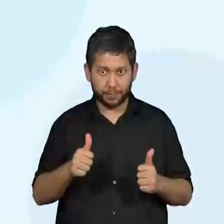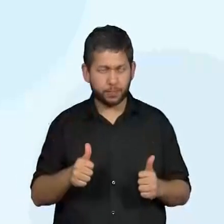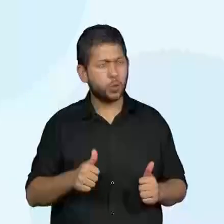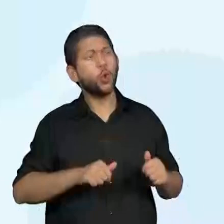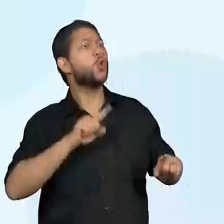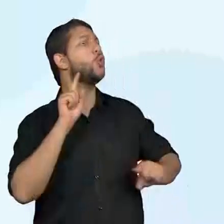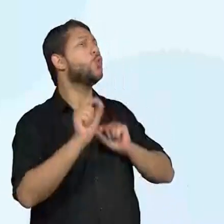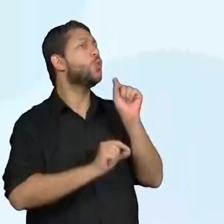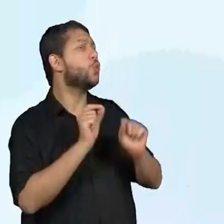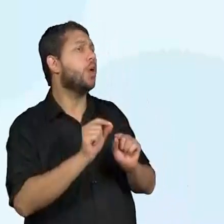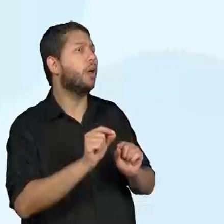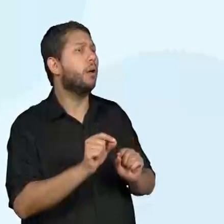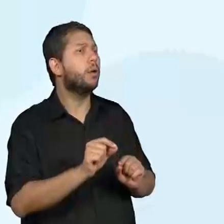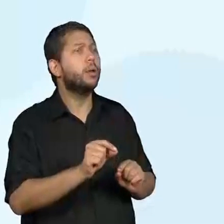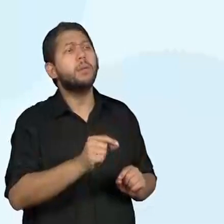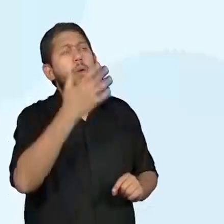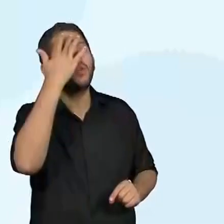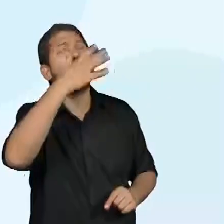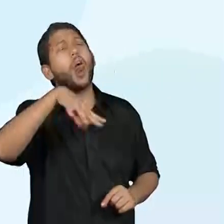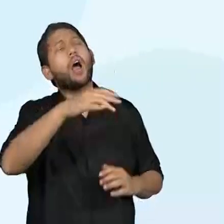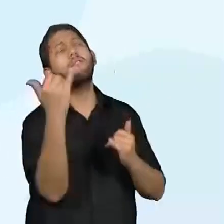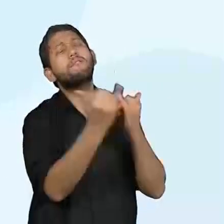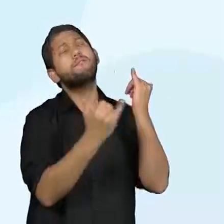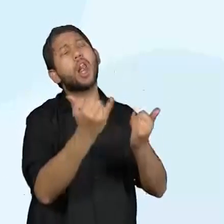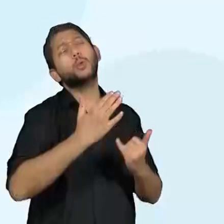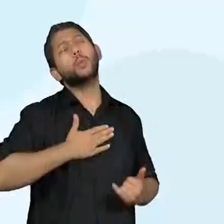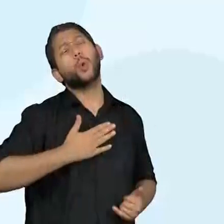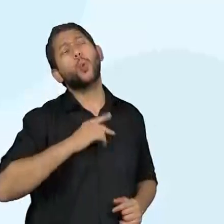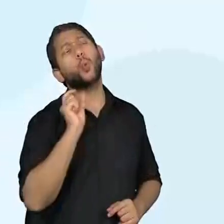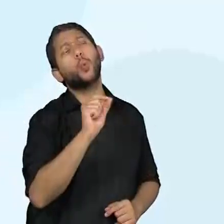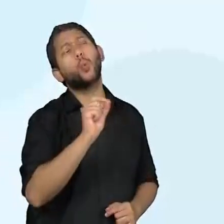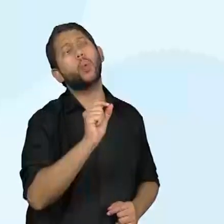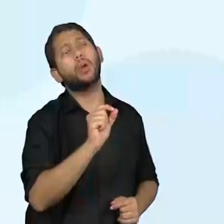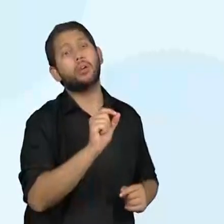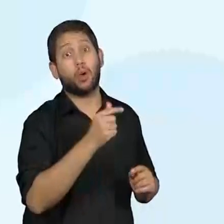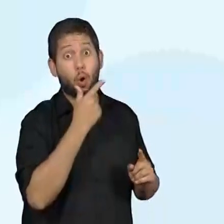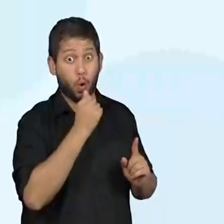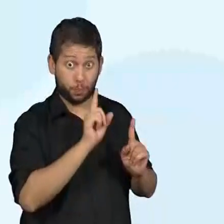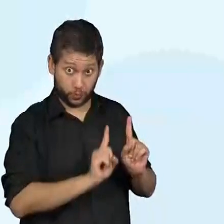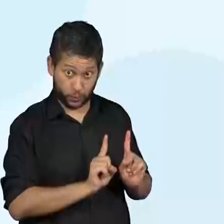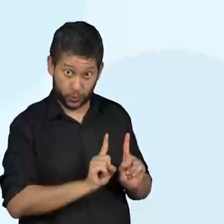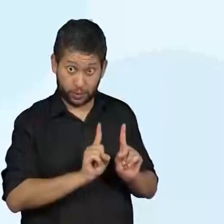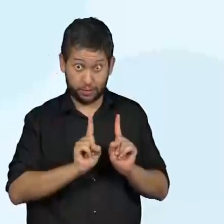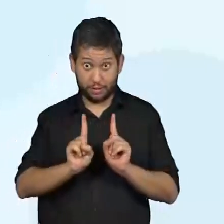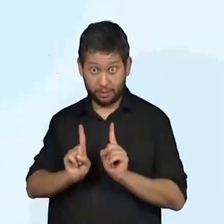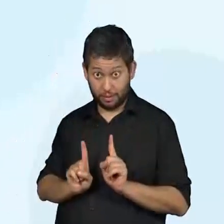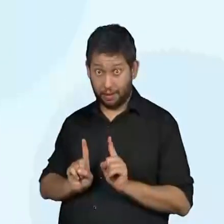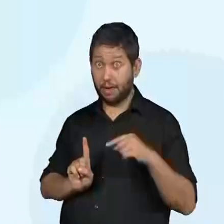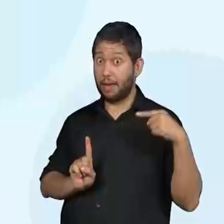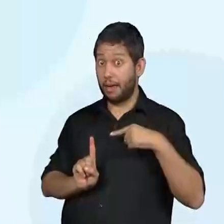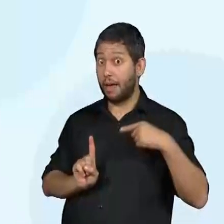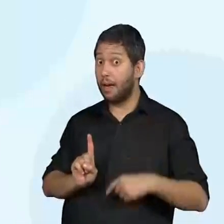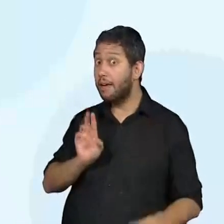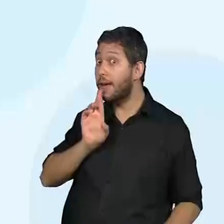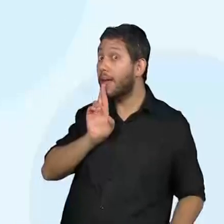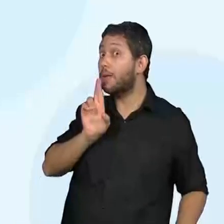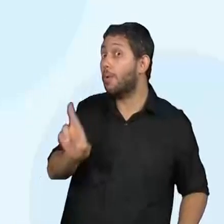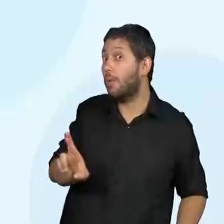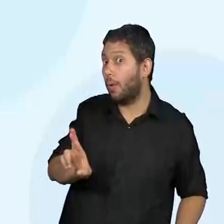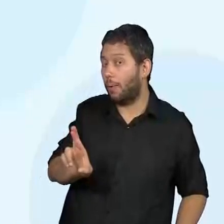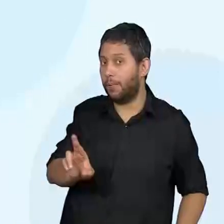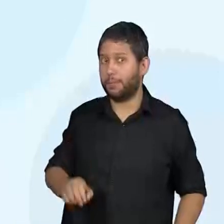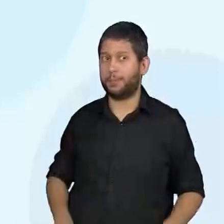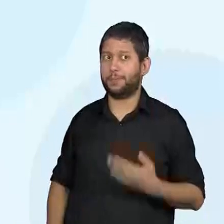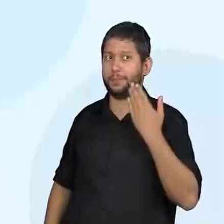Olha só, então, o homem respondeu. Um dos homens respondeu. Olha aqui o travessão. Eu já sei aqui